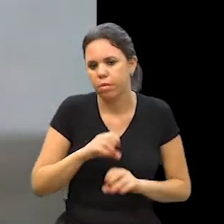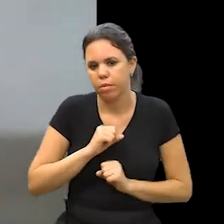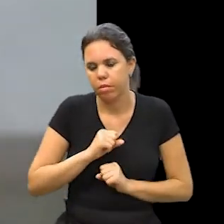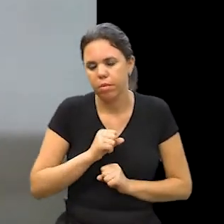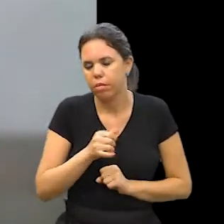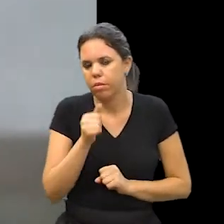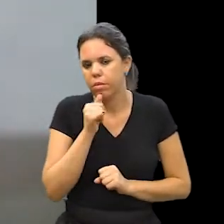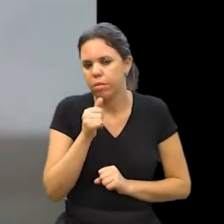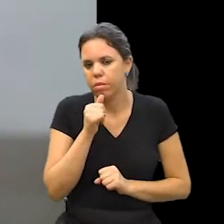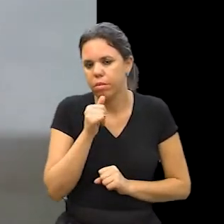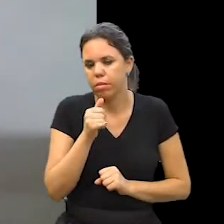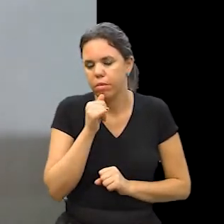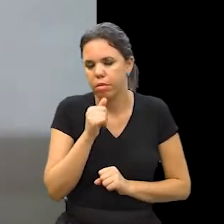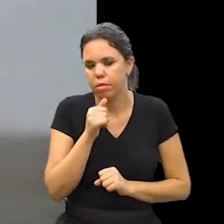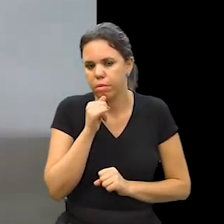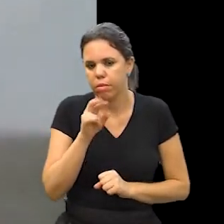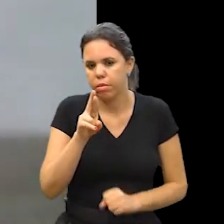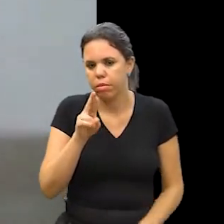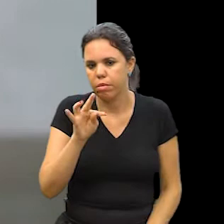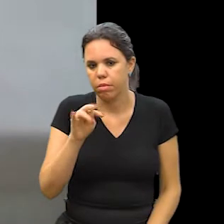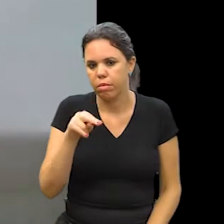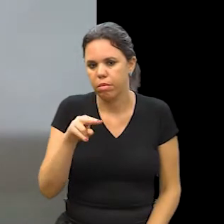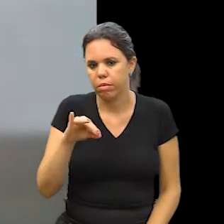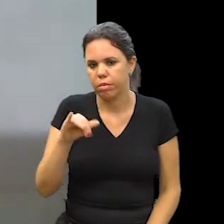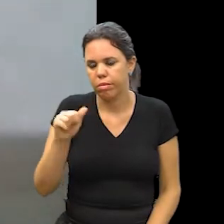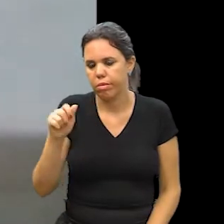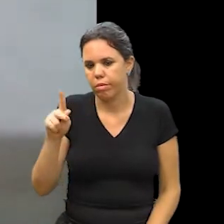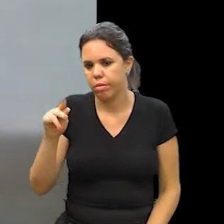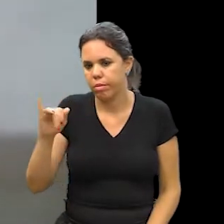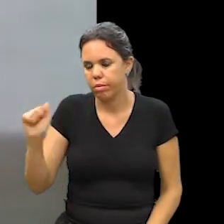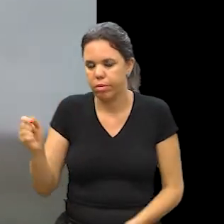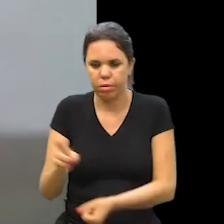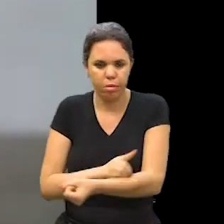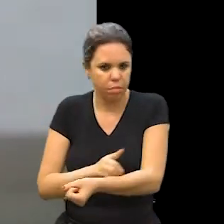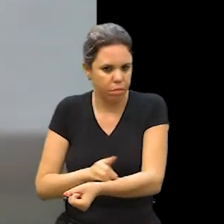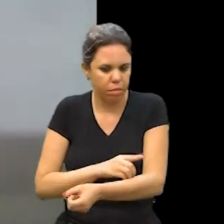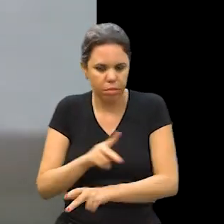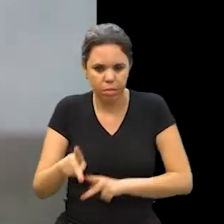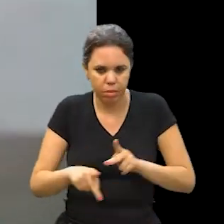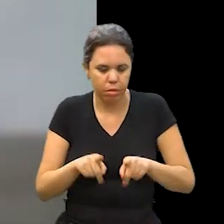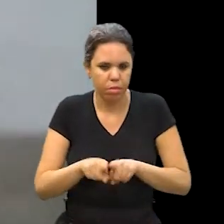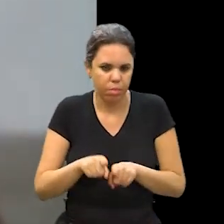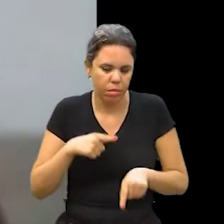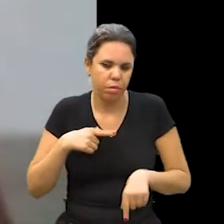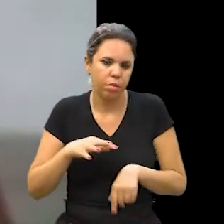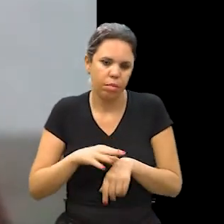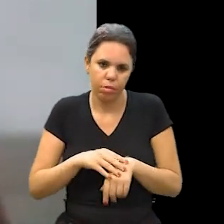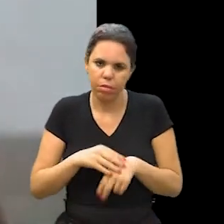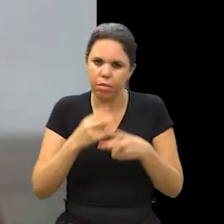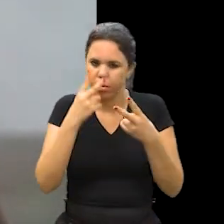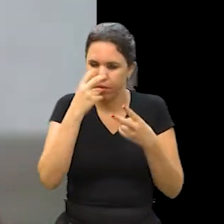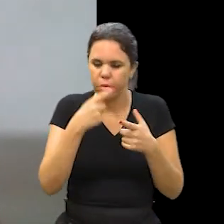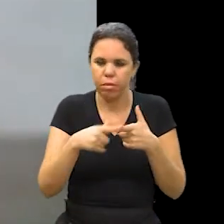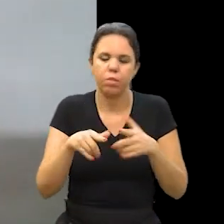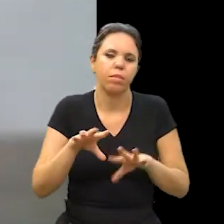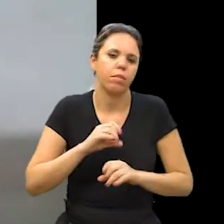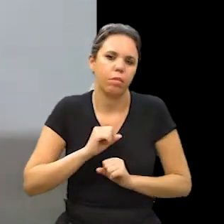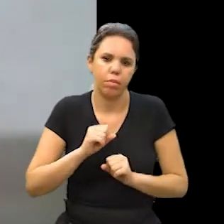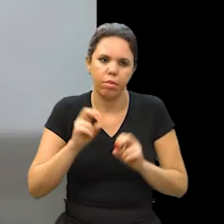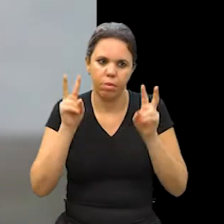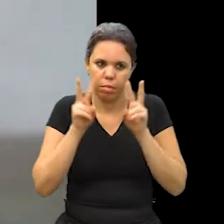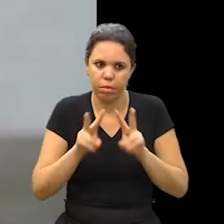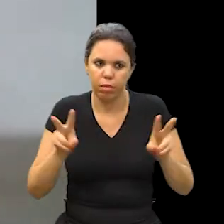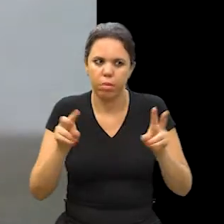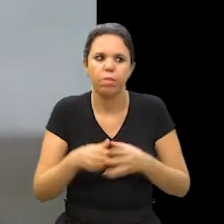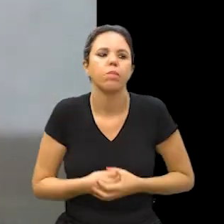adquiridas, por exemplo, uma retinopatia diabética, né? Os diabéticos é muito acometida a questão